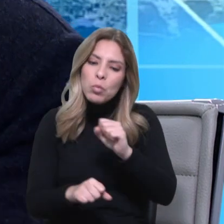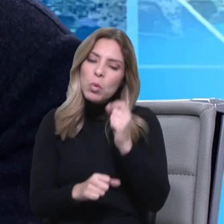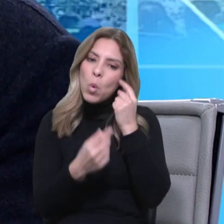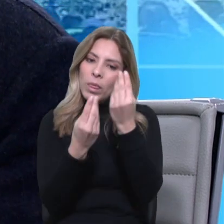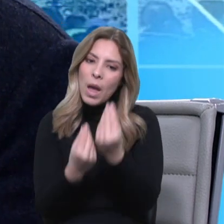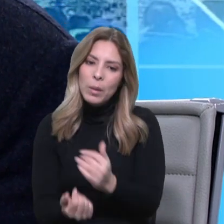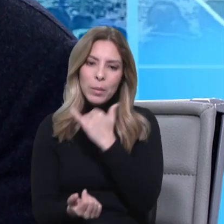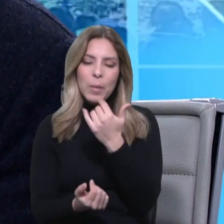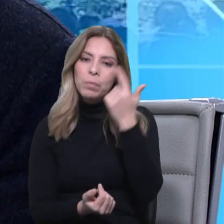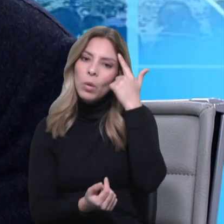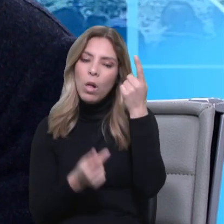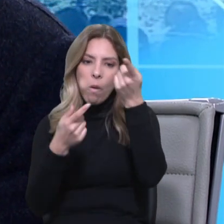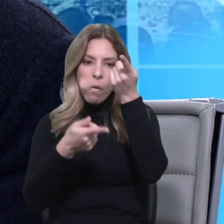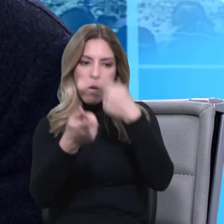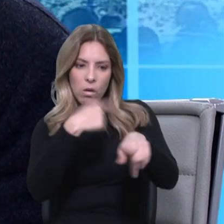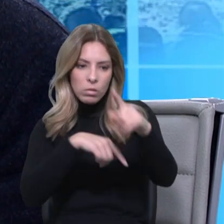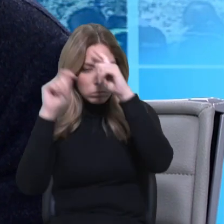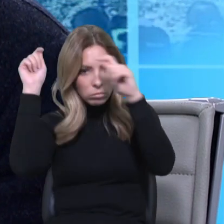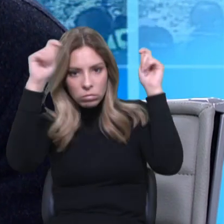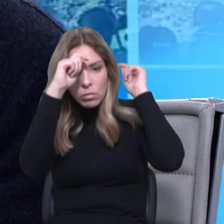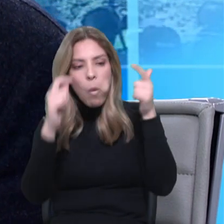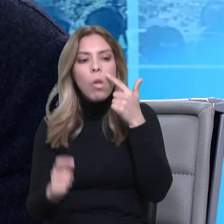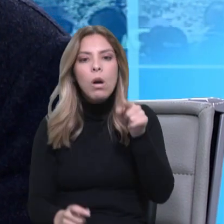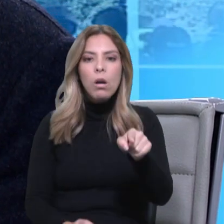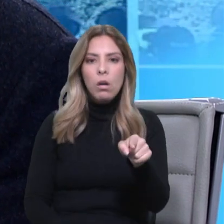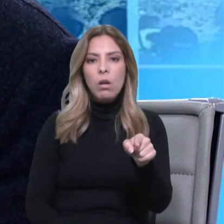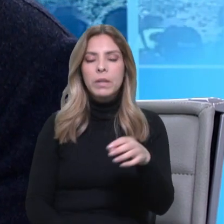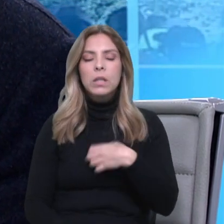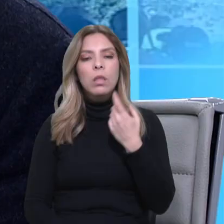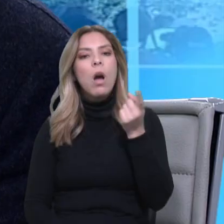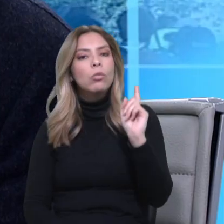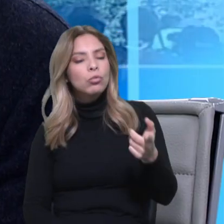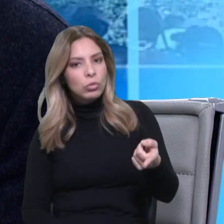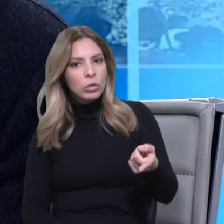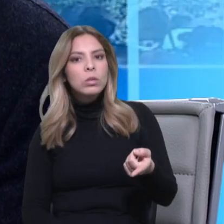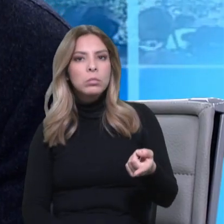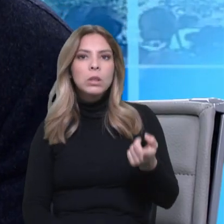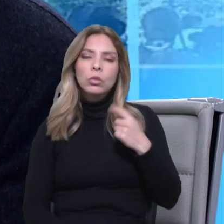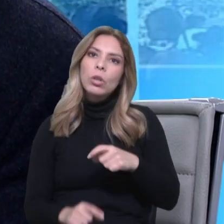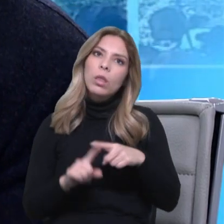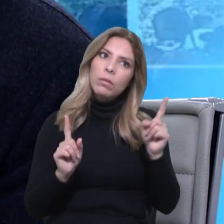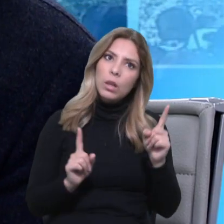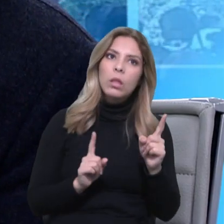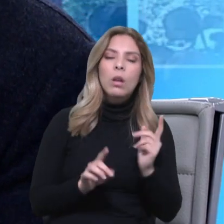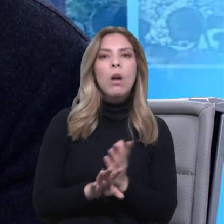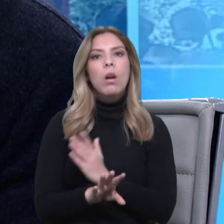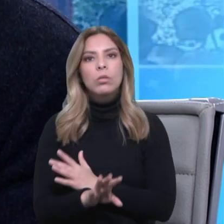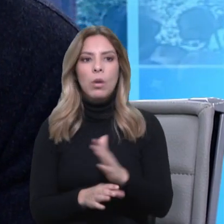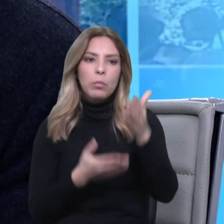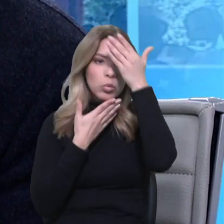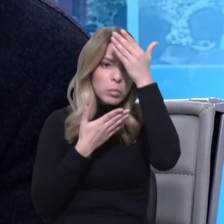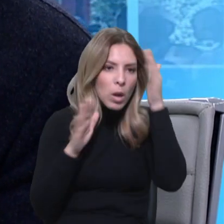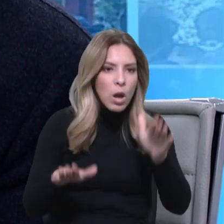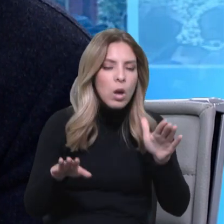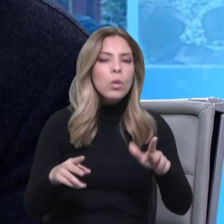os sapatos do outro, não é? E, portanto, não fazemos uma diferenciação no sentido de se é muçulmano, se